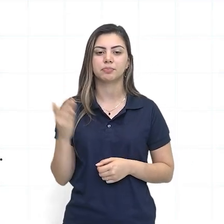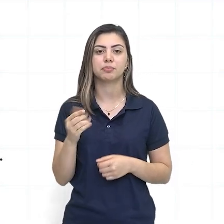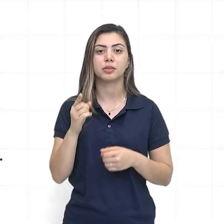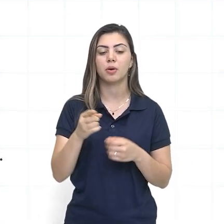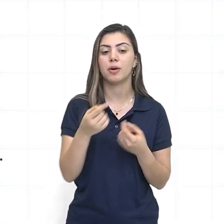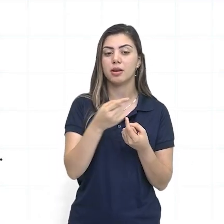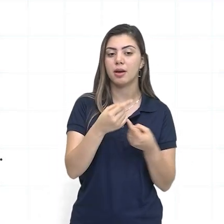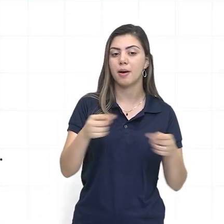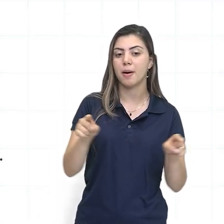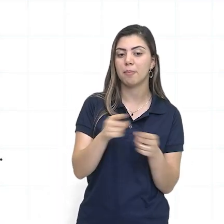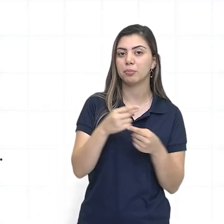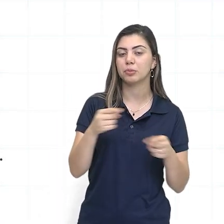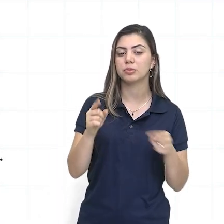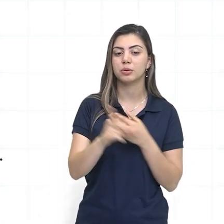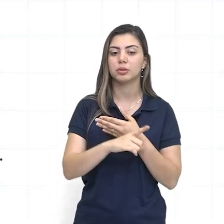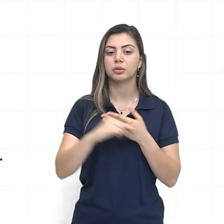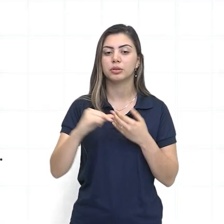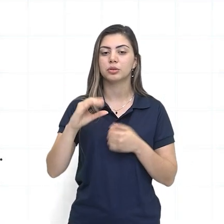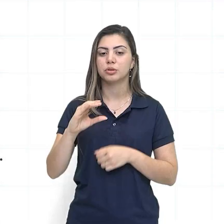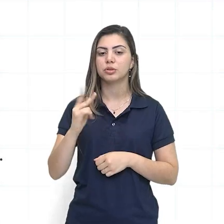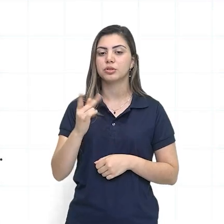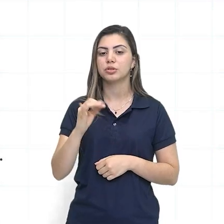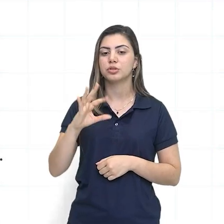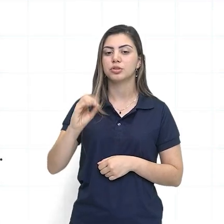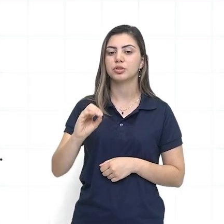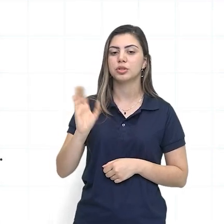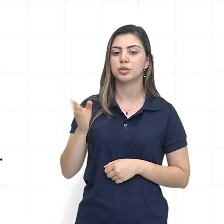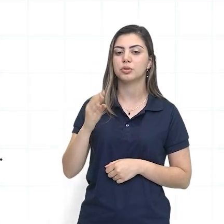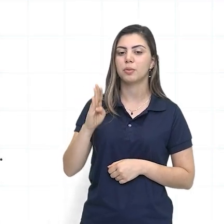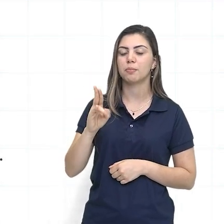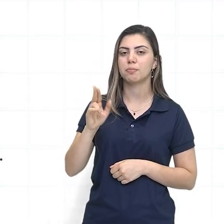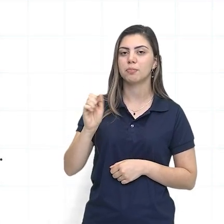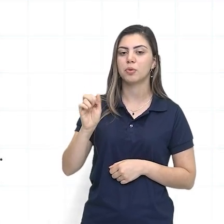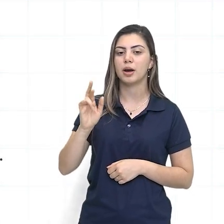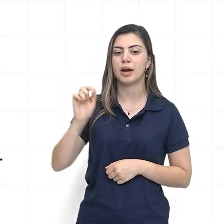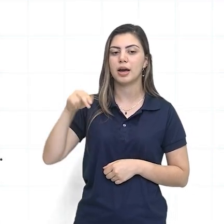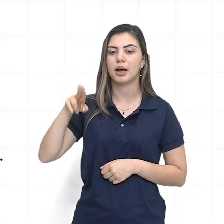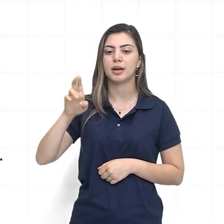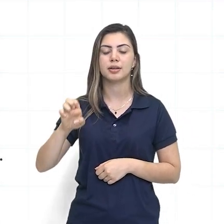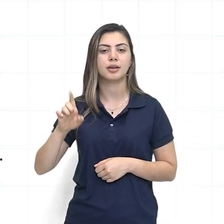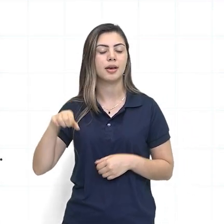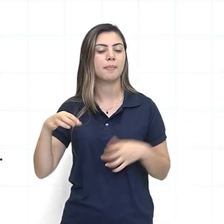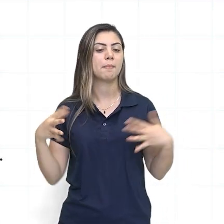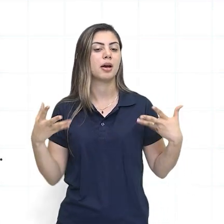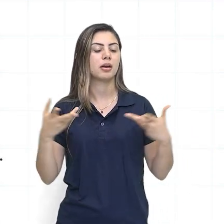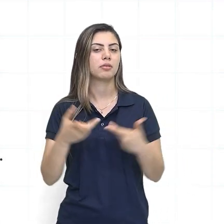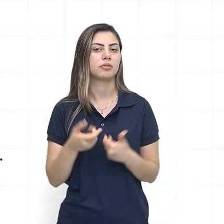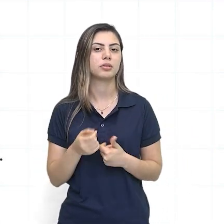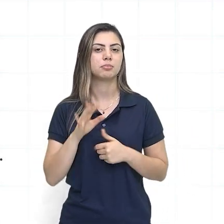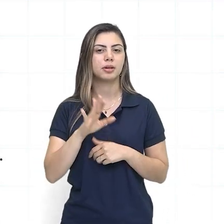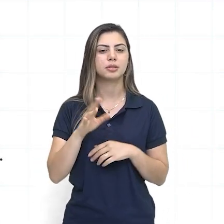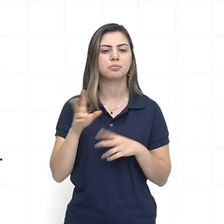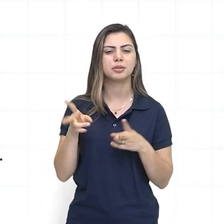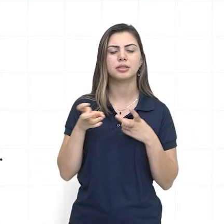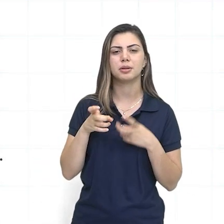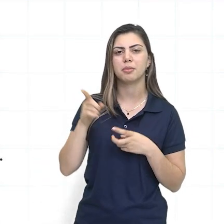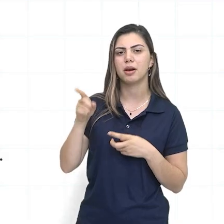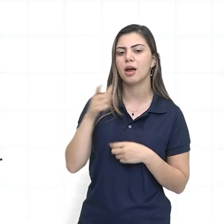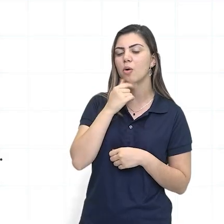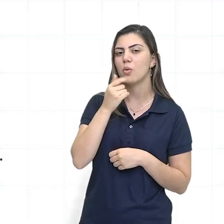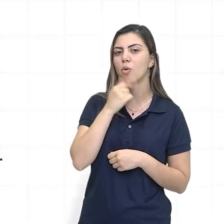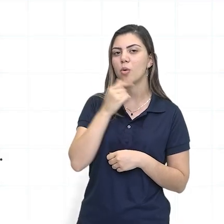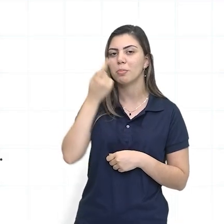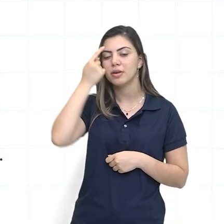da música do Chico Buarque é incrível. Então, Chico Buarque é um compositor de